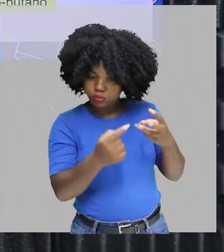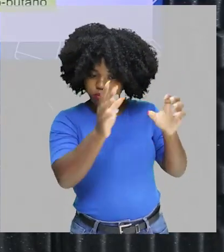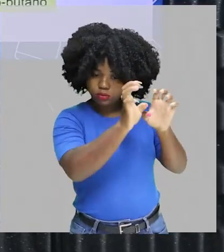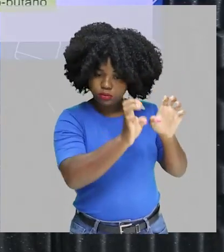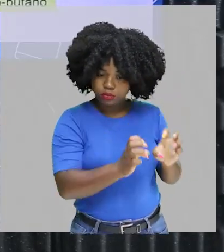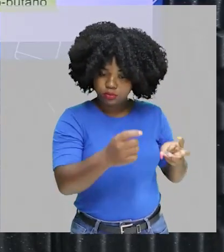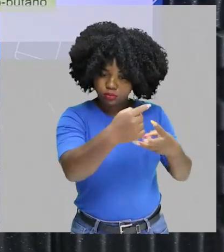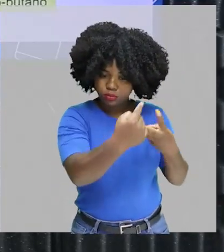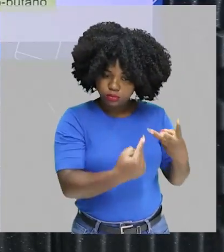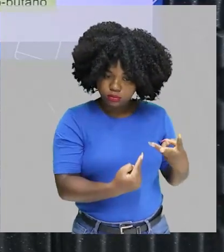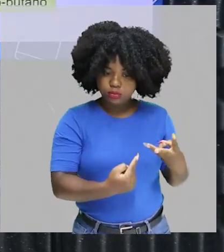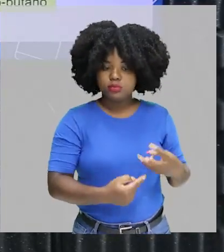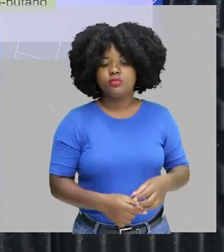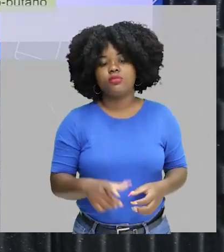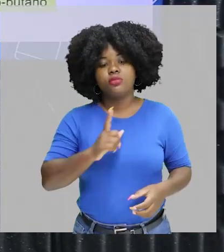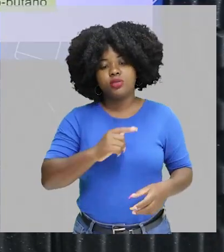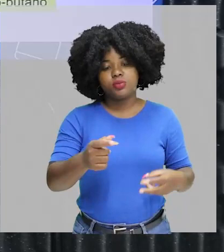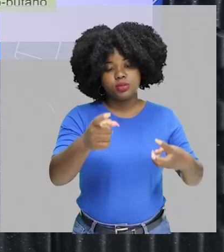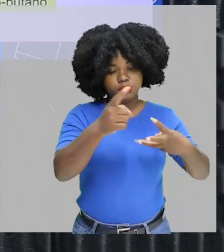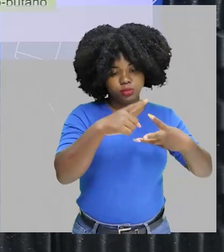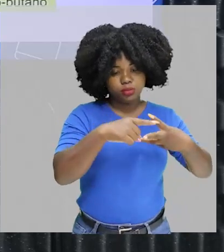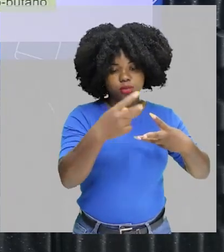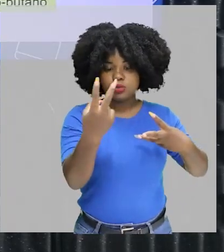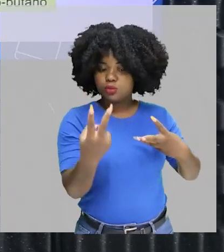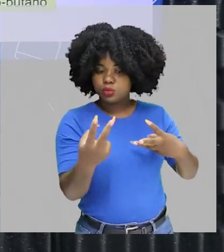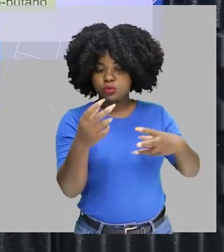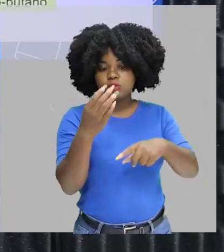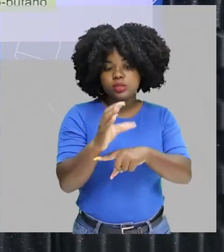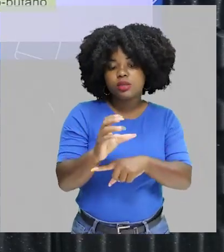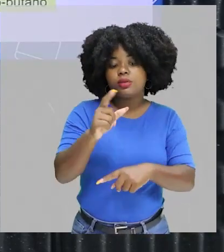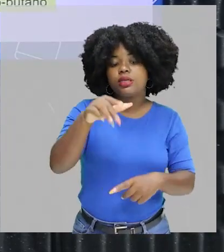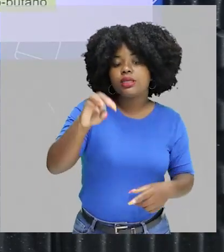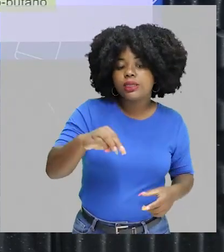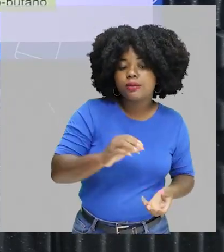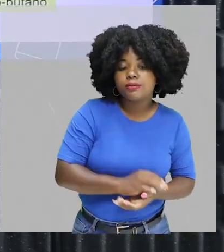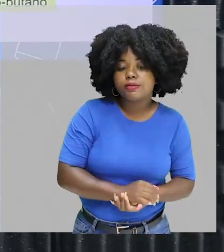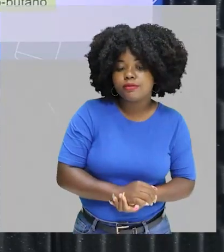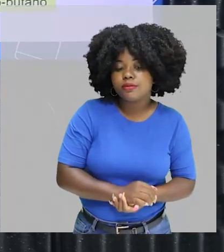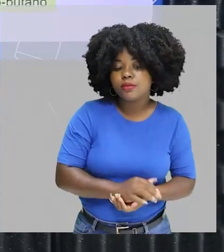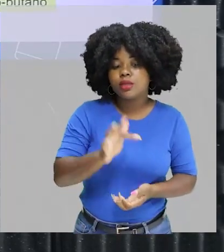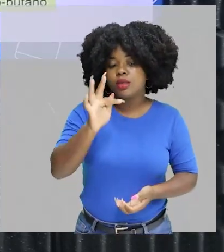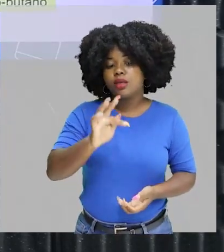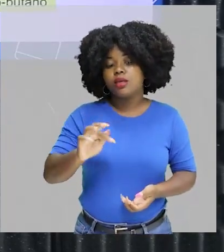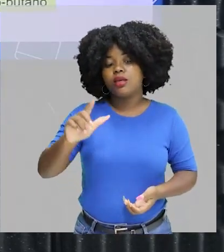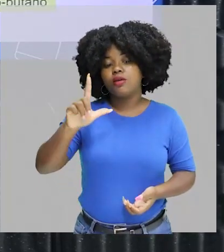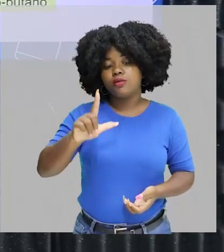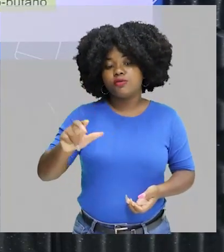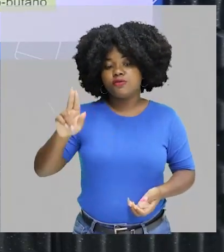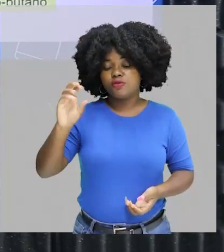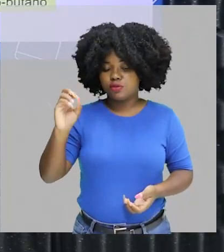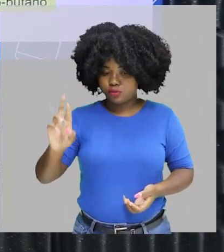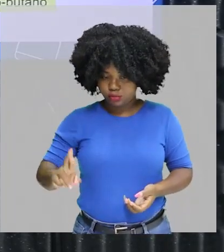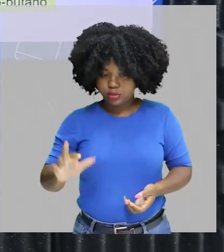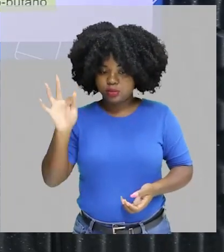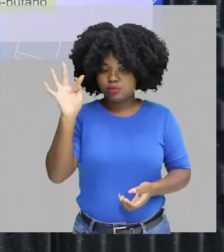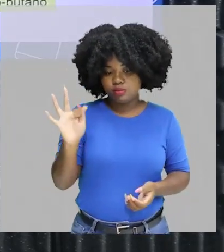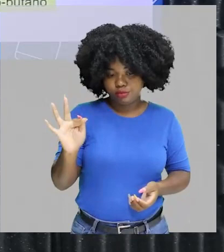estrutura carbônica com dois carbonos, certo? E quem é o halogênio? É o flúor. Então, eu vou ter